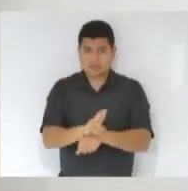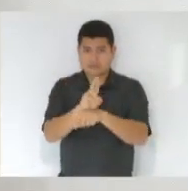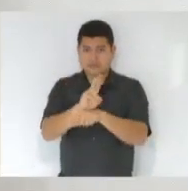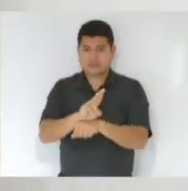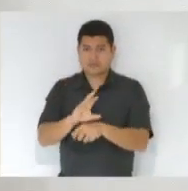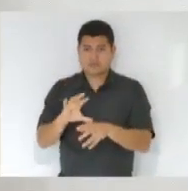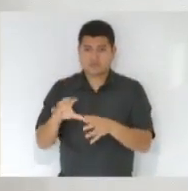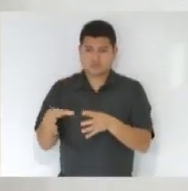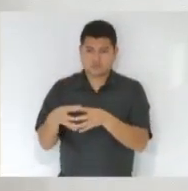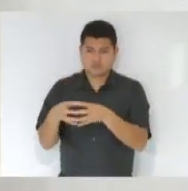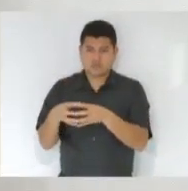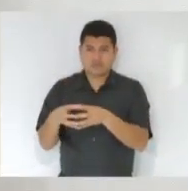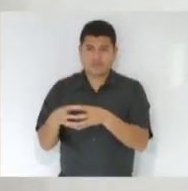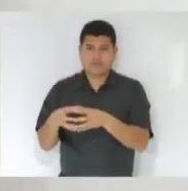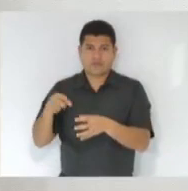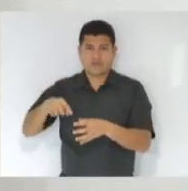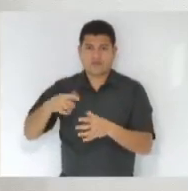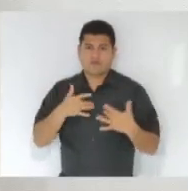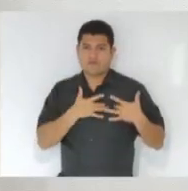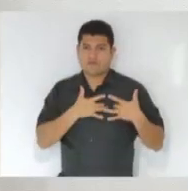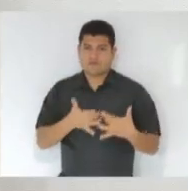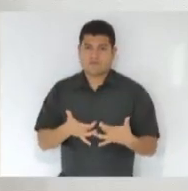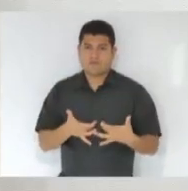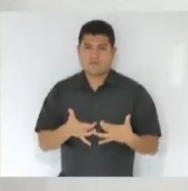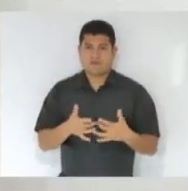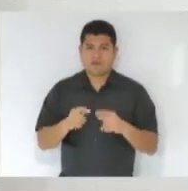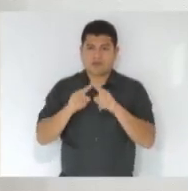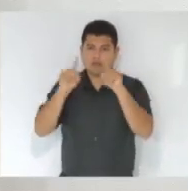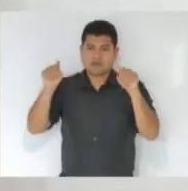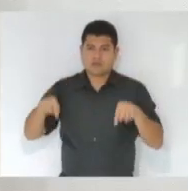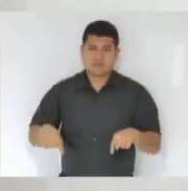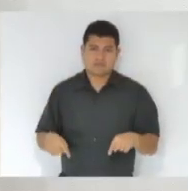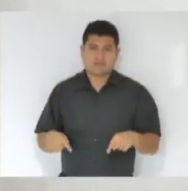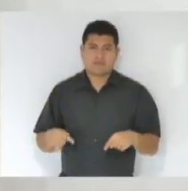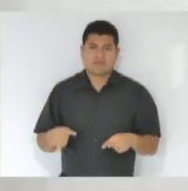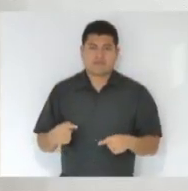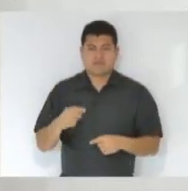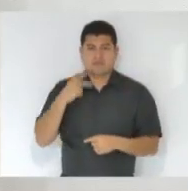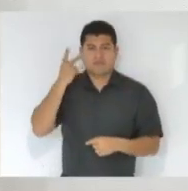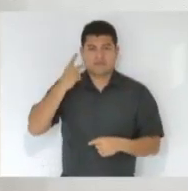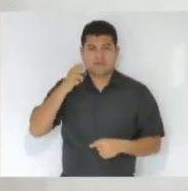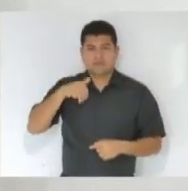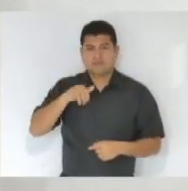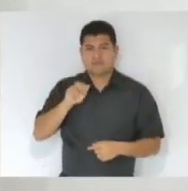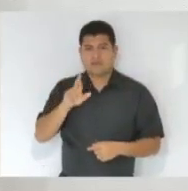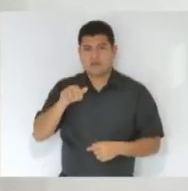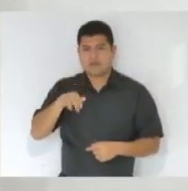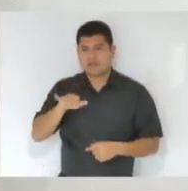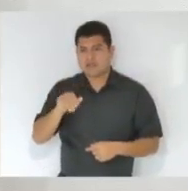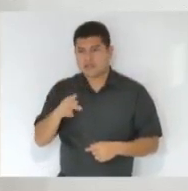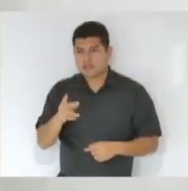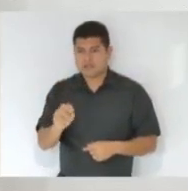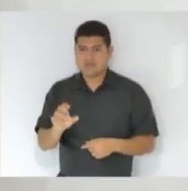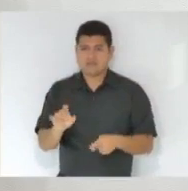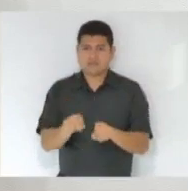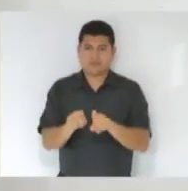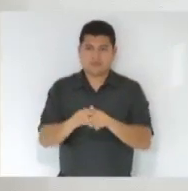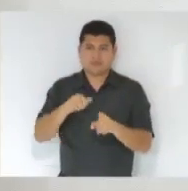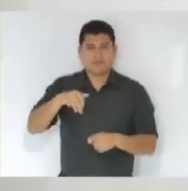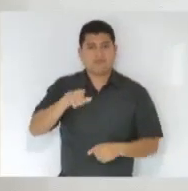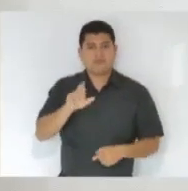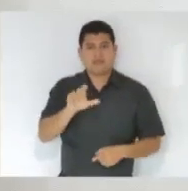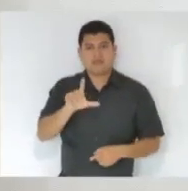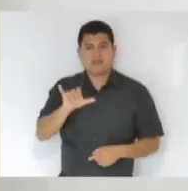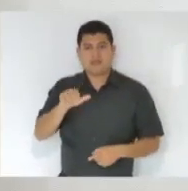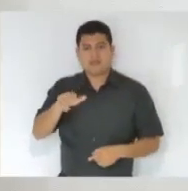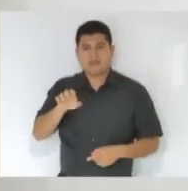que temos uma equipe de voluntários e de servidores. Está aqui o vereador Marquinho, está a Júlia, está a Marilene, nos acompanham, e nós estamos